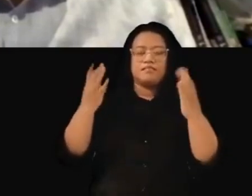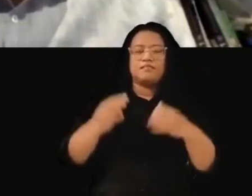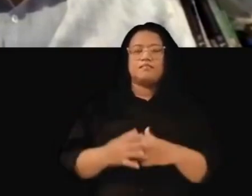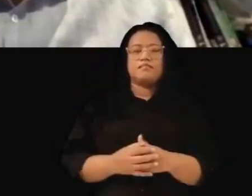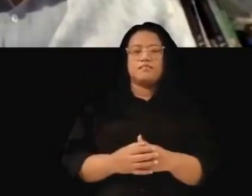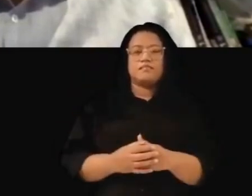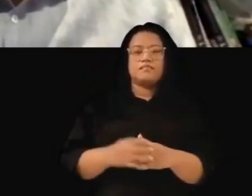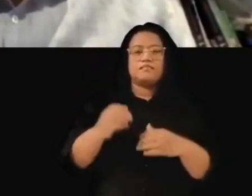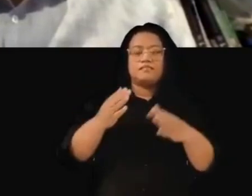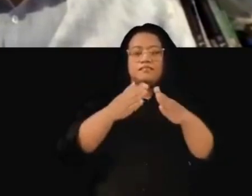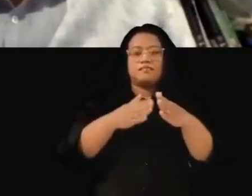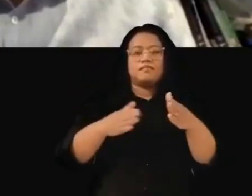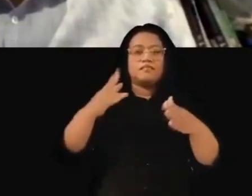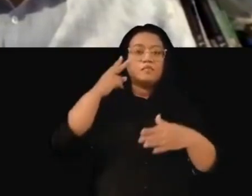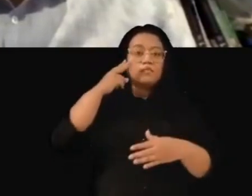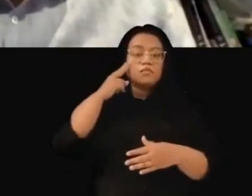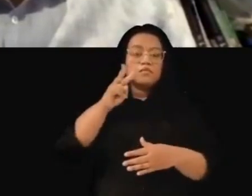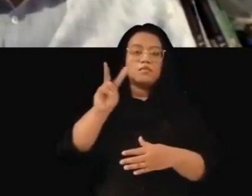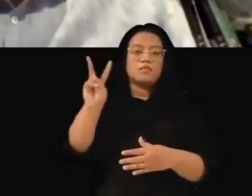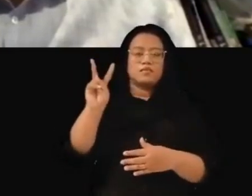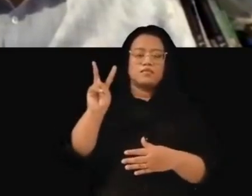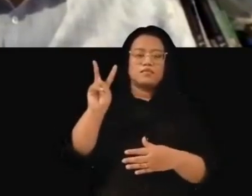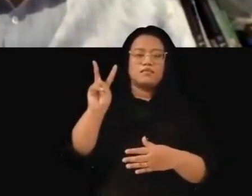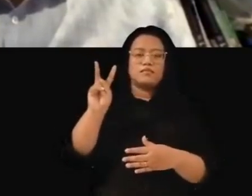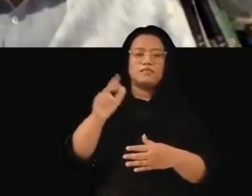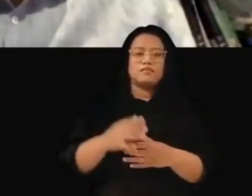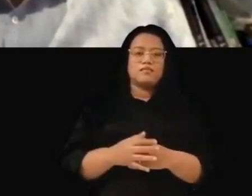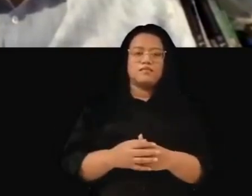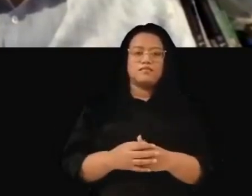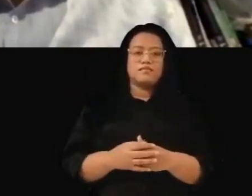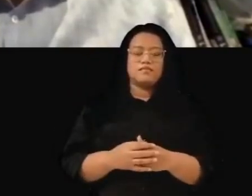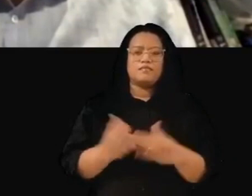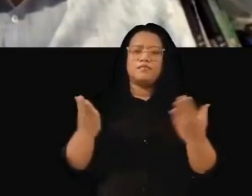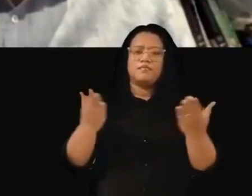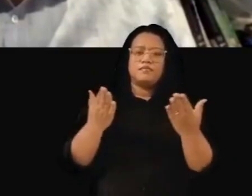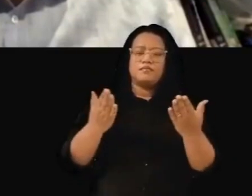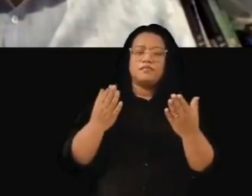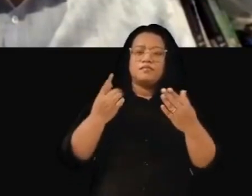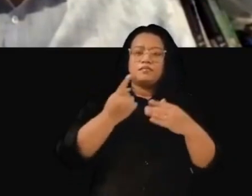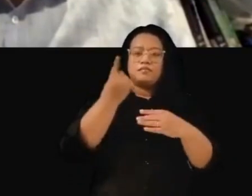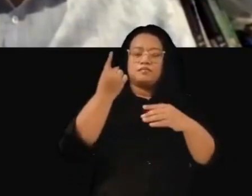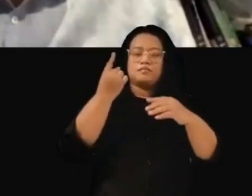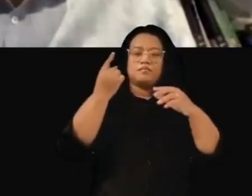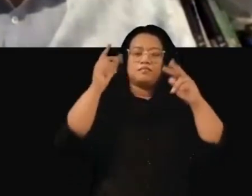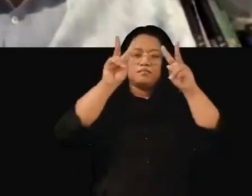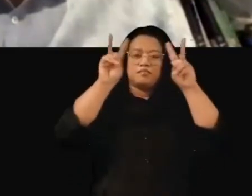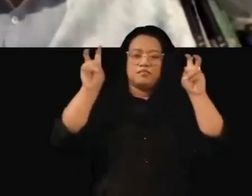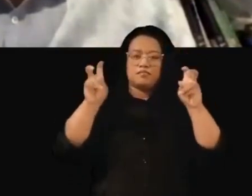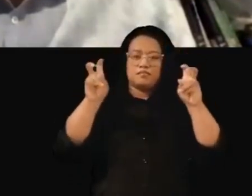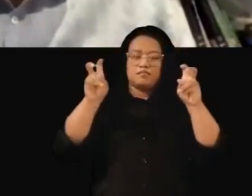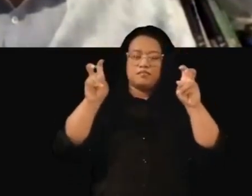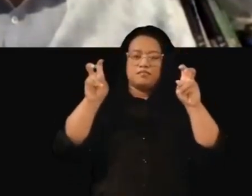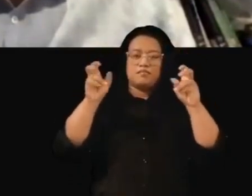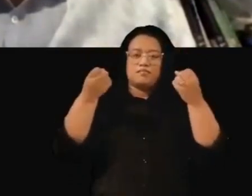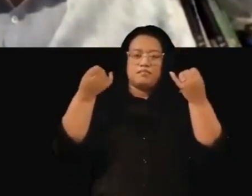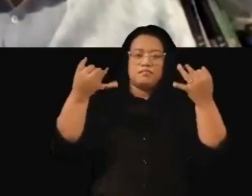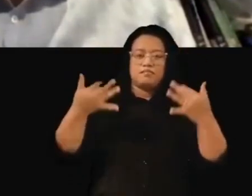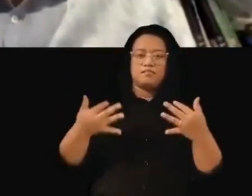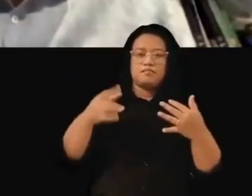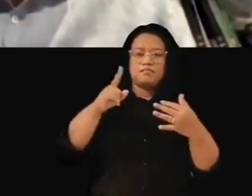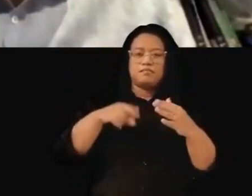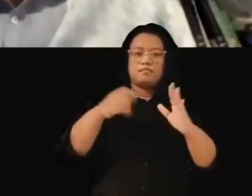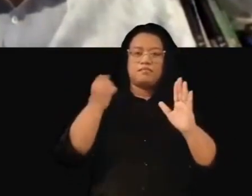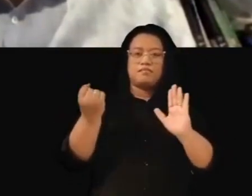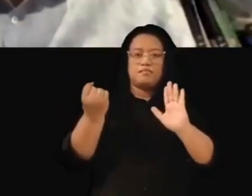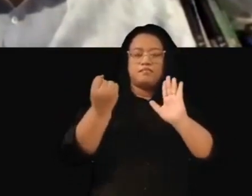a duração de 2 dias. Hoje, o primeiro painel tem por tema impactos do